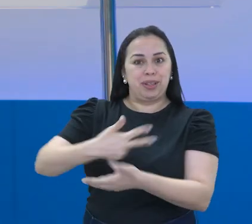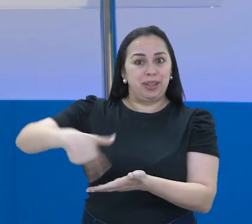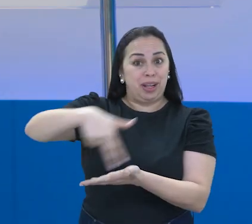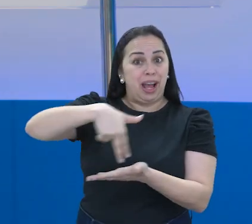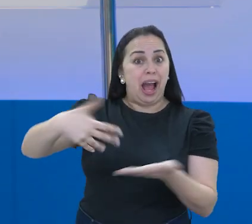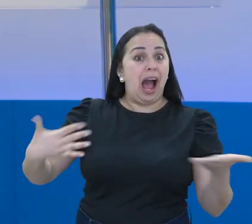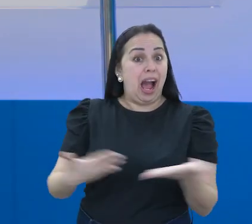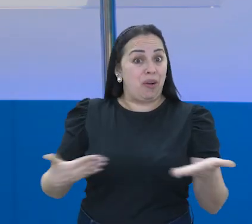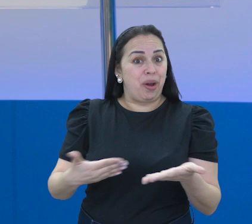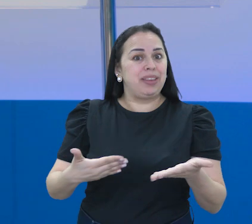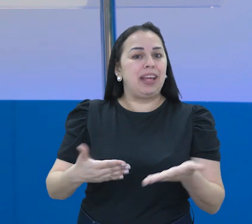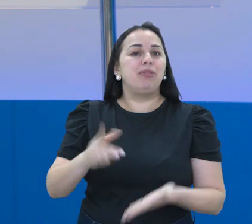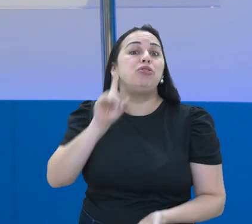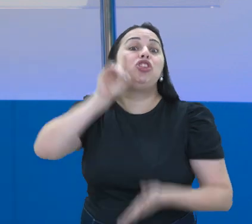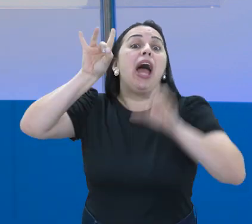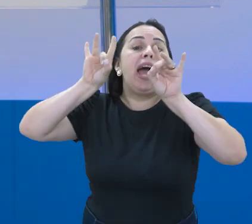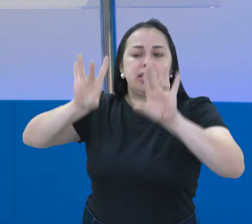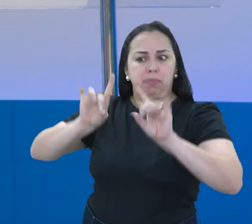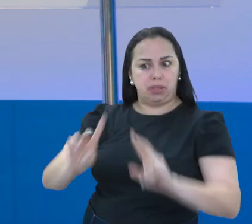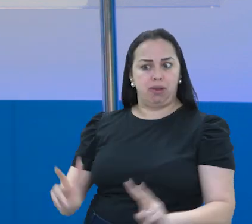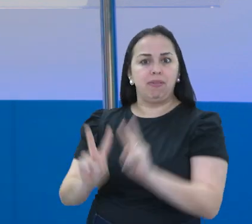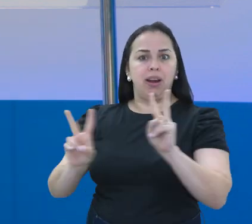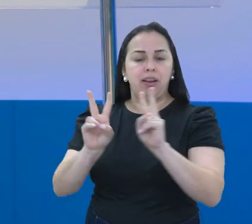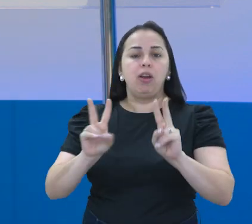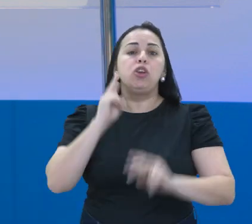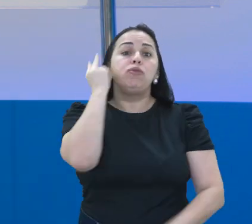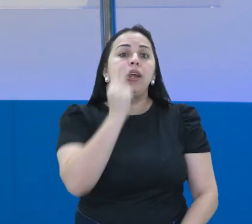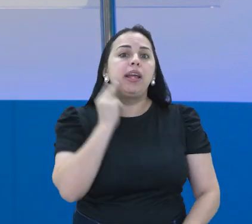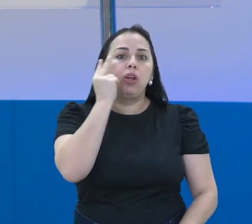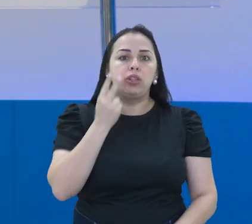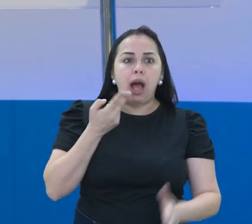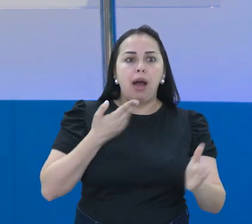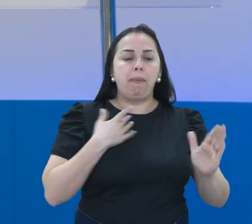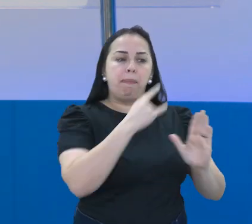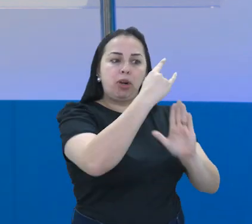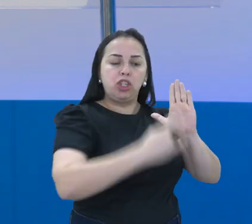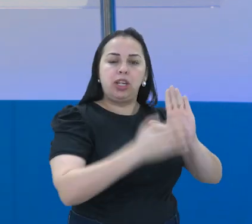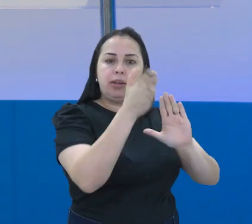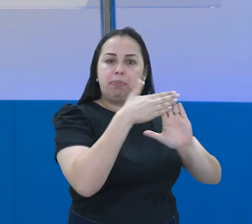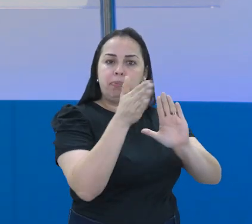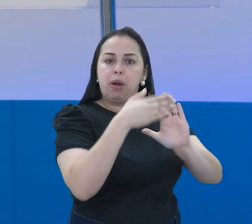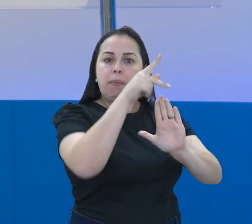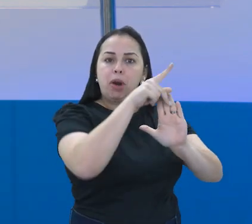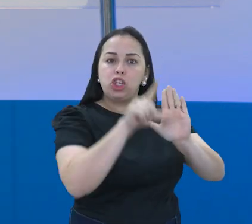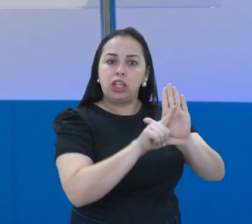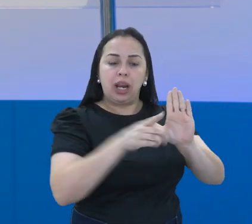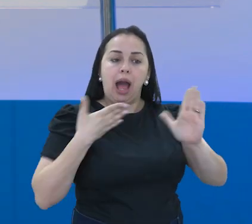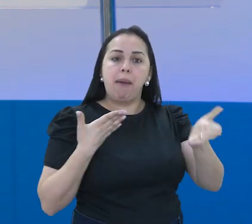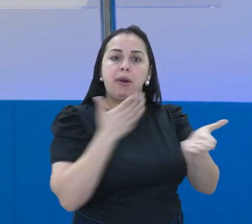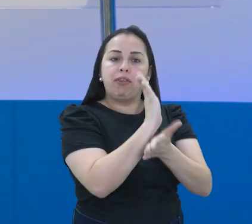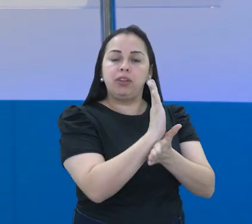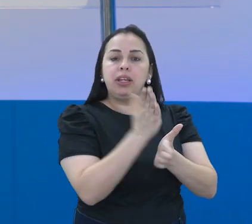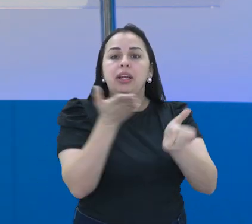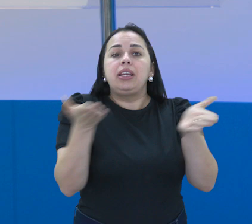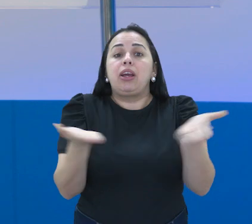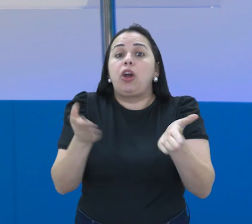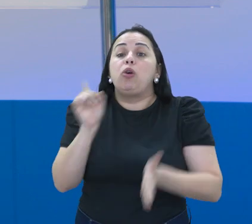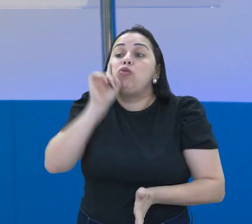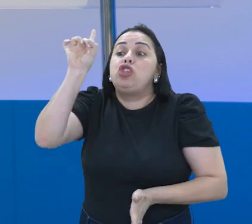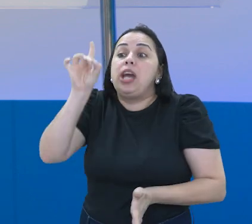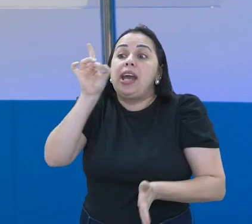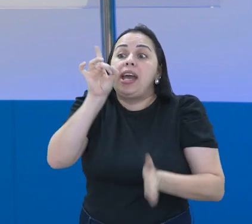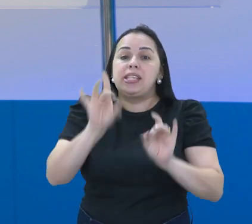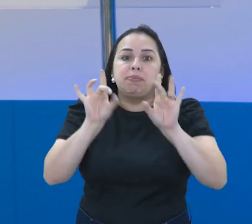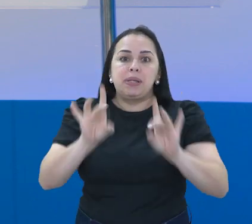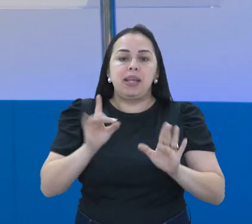da dança agora vão ter um dia especial. É que os vereadores aprovaram um projeto de lei que inclui no calendário oficial de